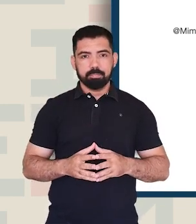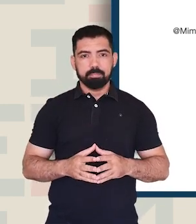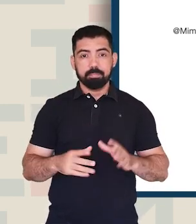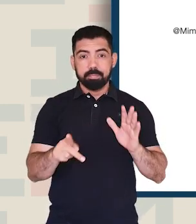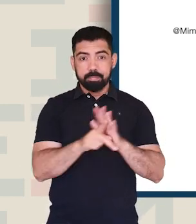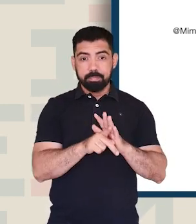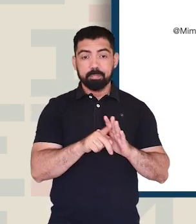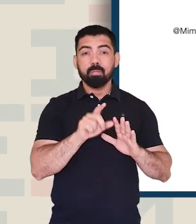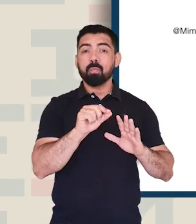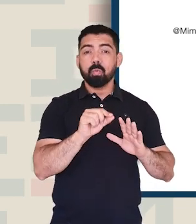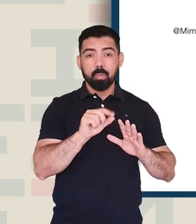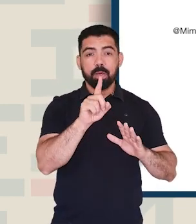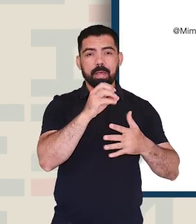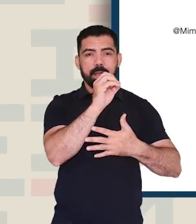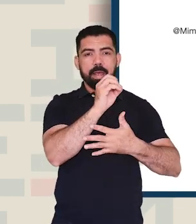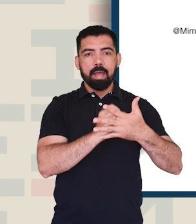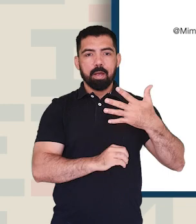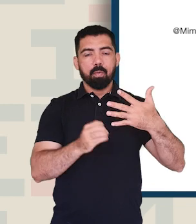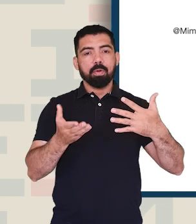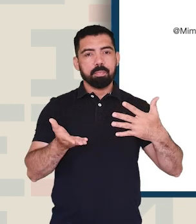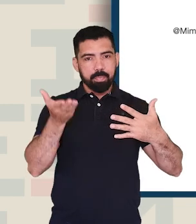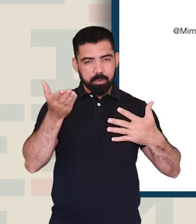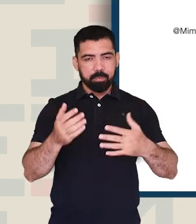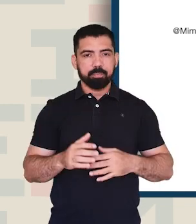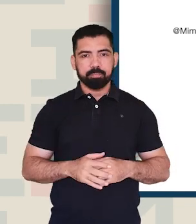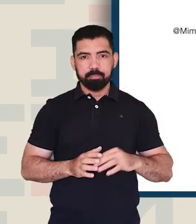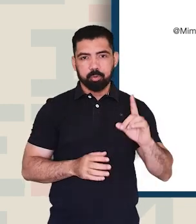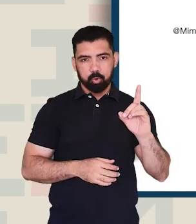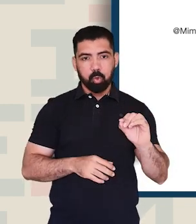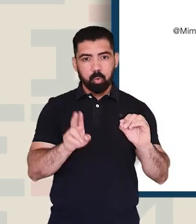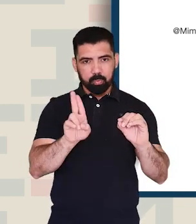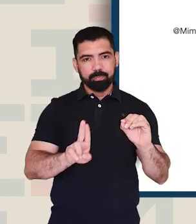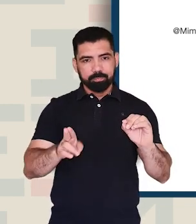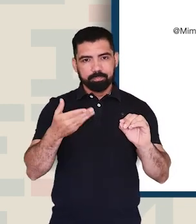Para os acordes maiores. Então eu estou em Dó.